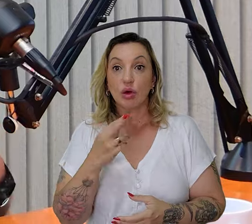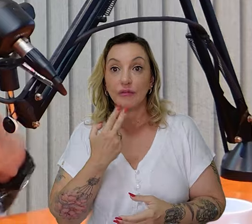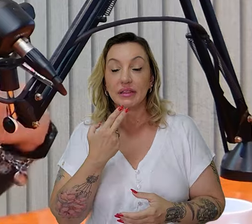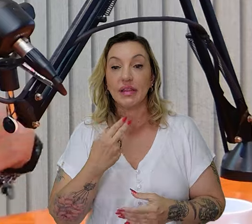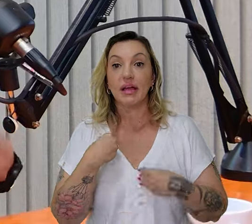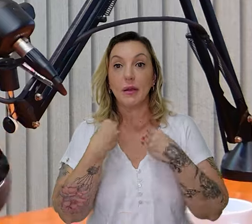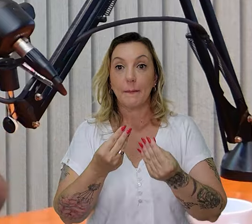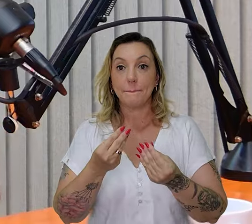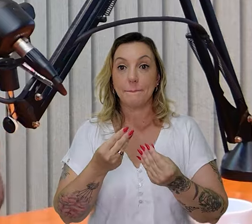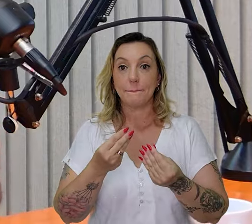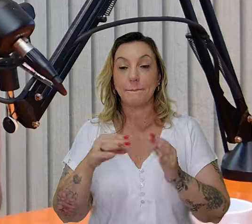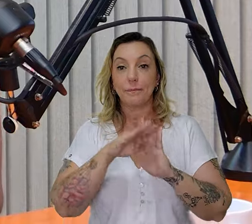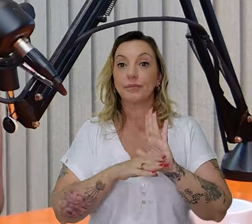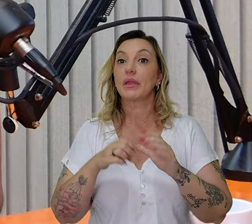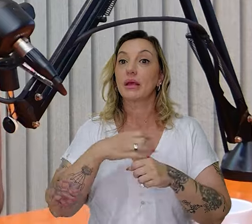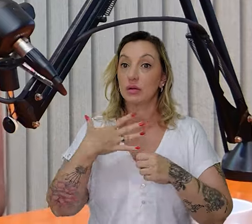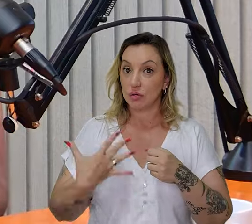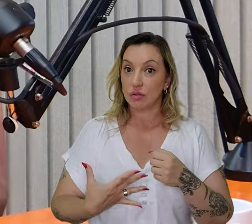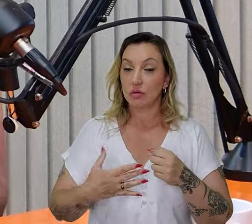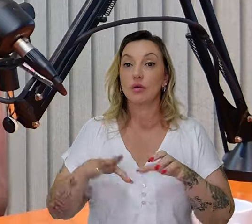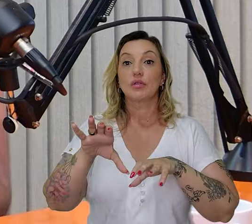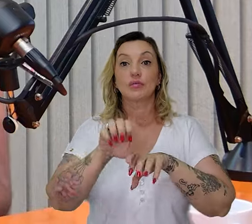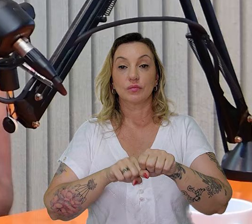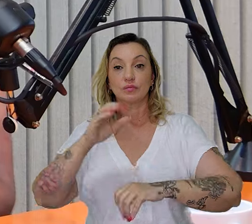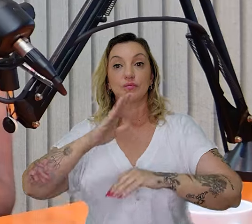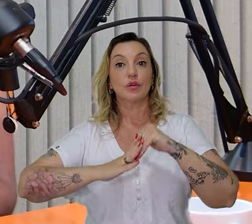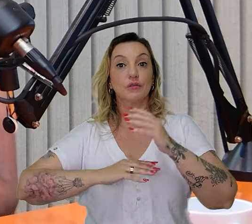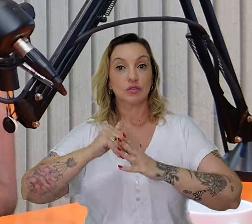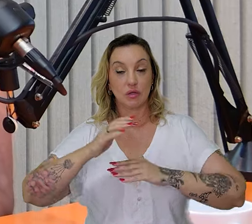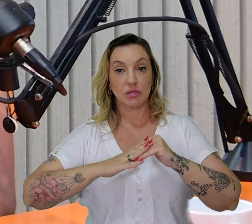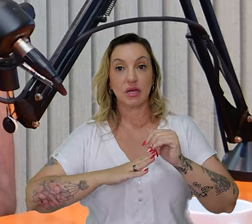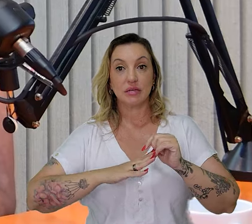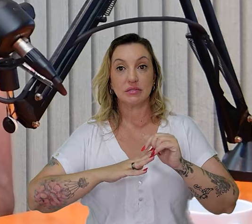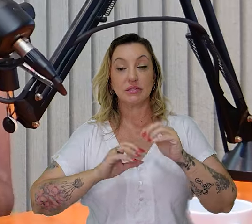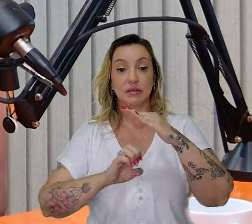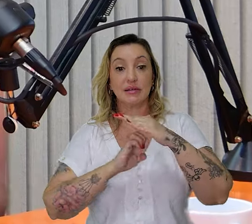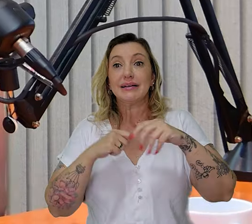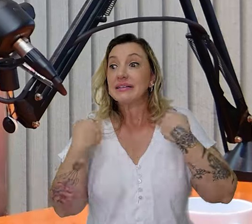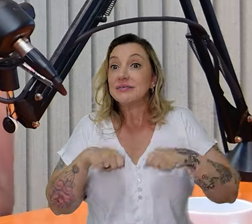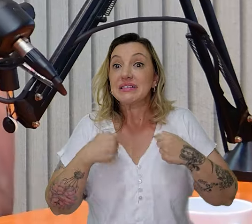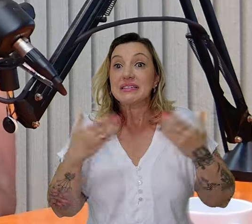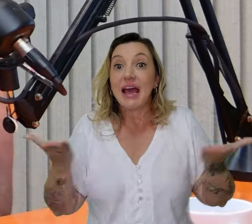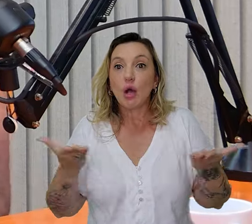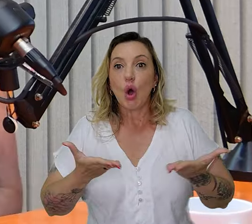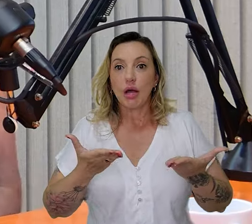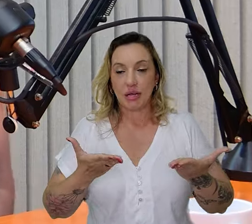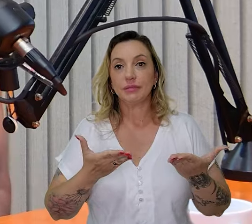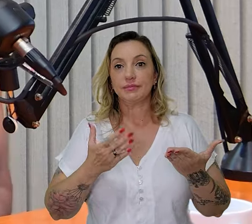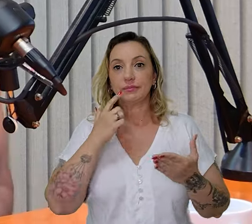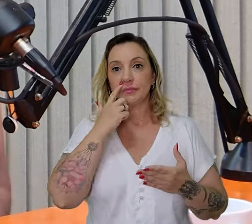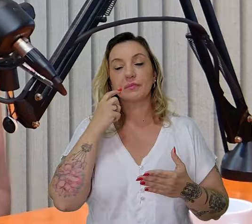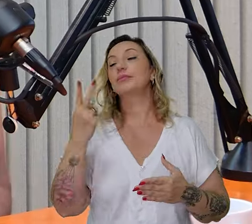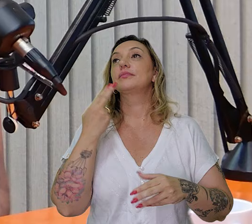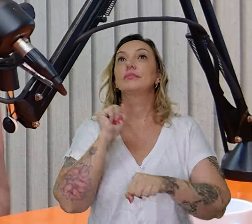conteúdos que vão formar profissionais que a indústria tem demanda agora Uhum não dá pra gente esperar 10 15 anos